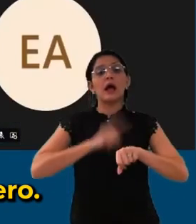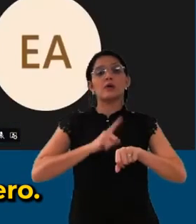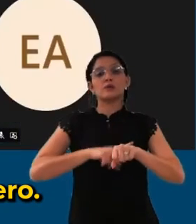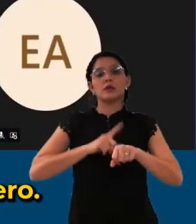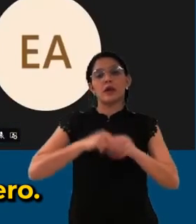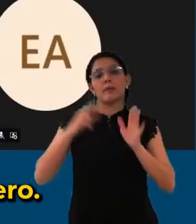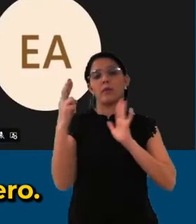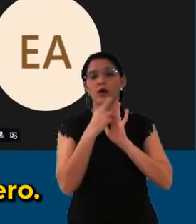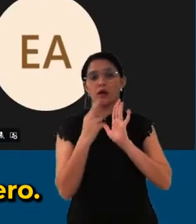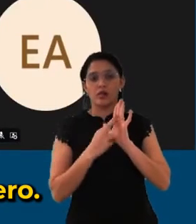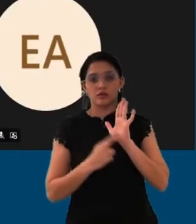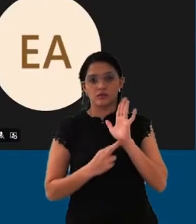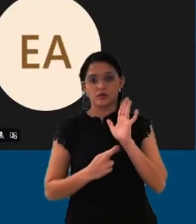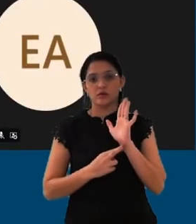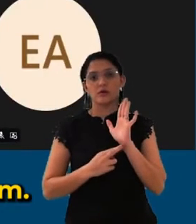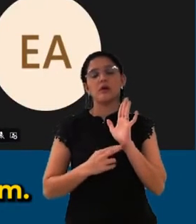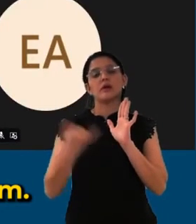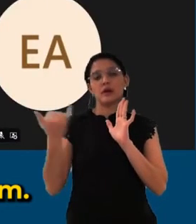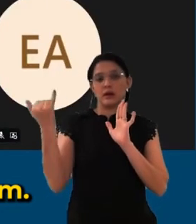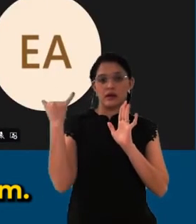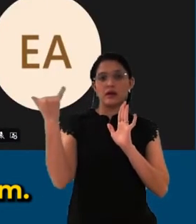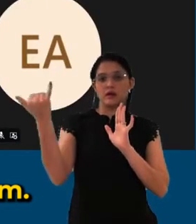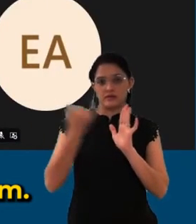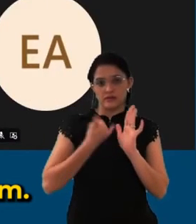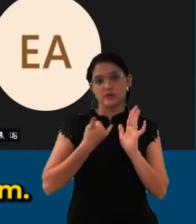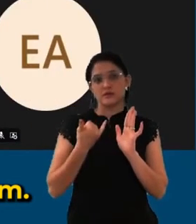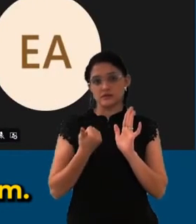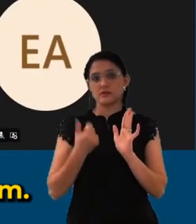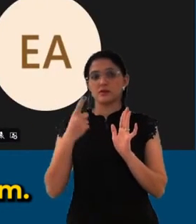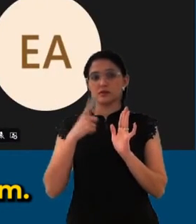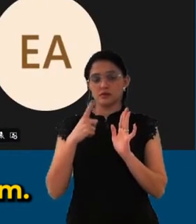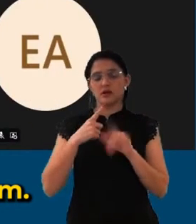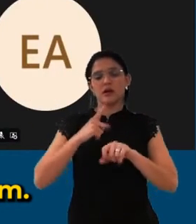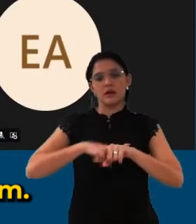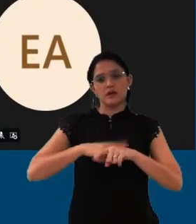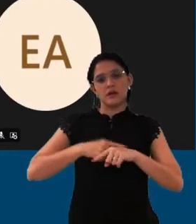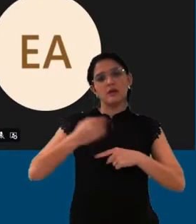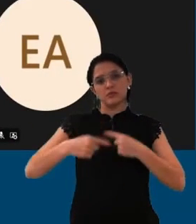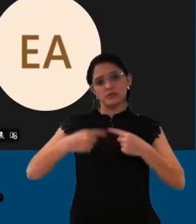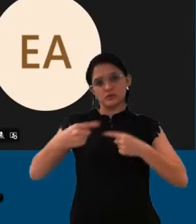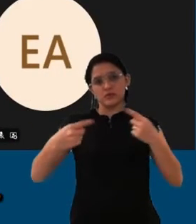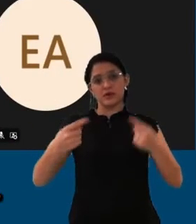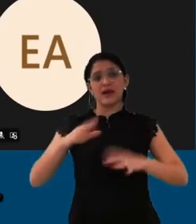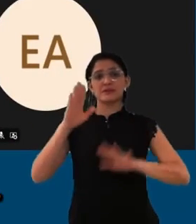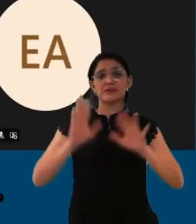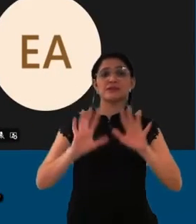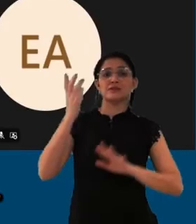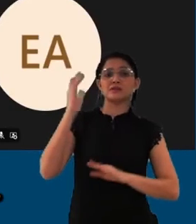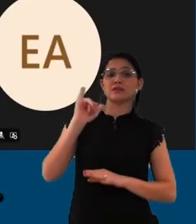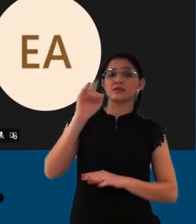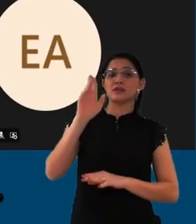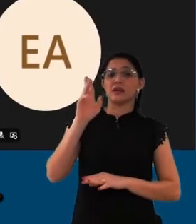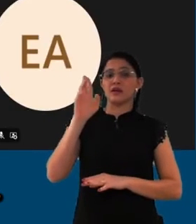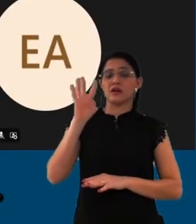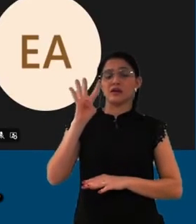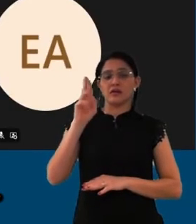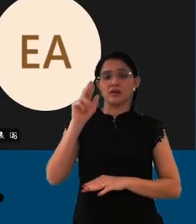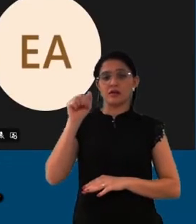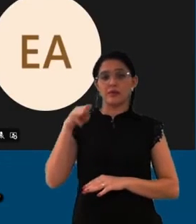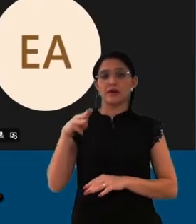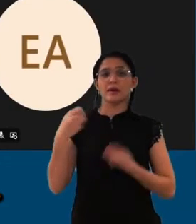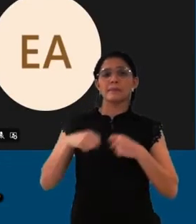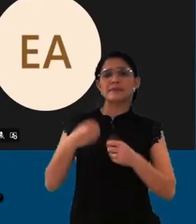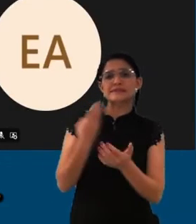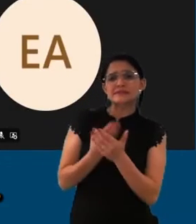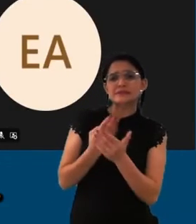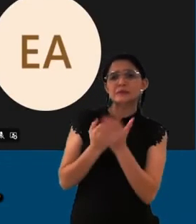se houver necessidade, eu reitero, podem ser dilargados, inclusive pelo IBRAM, né, não, a gente precisa aqui de um estudo a mais